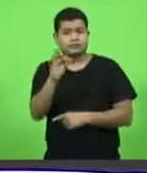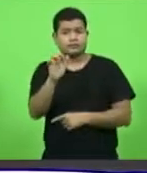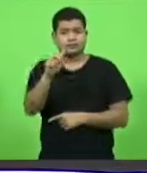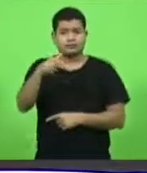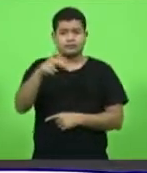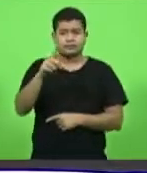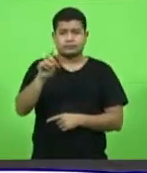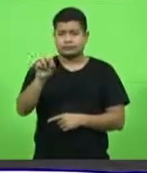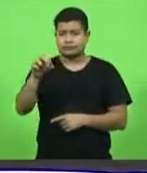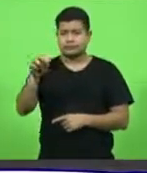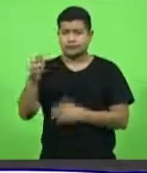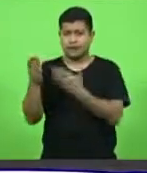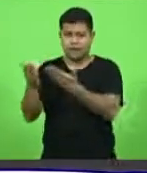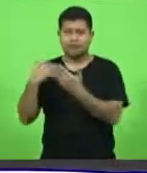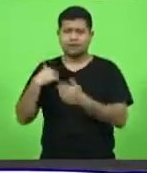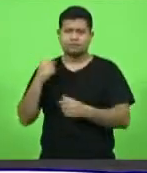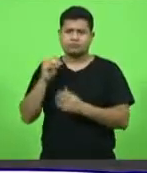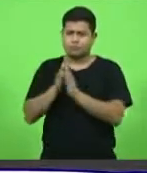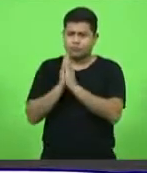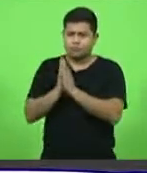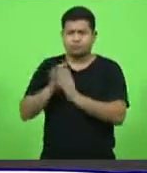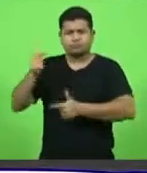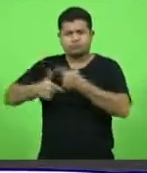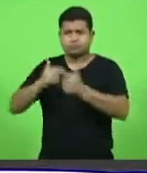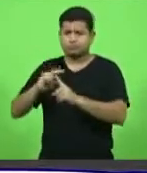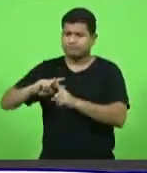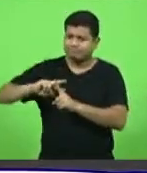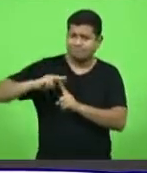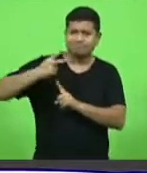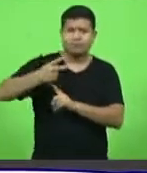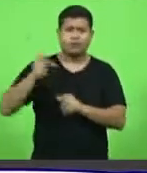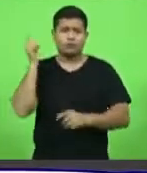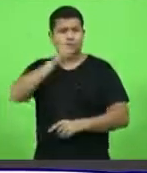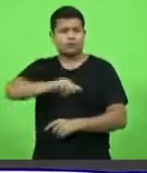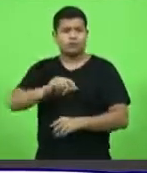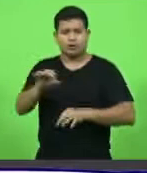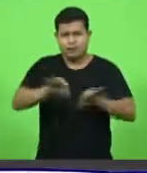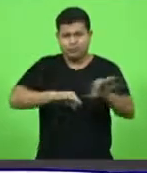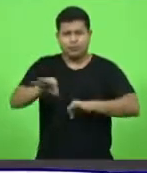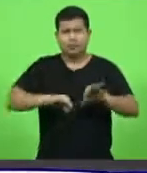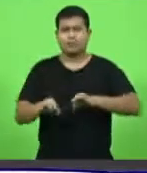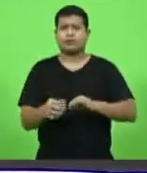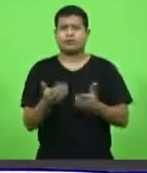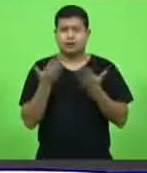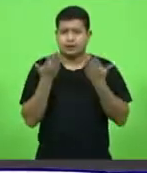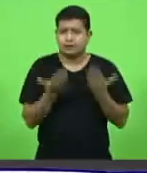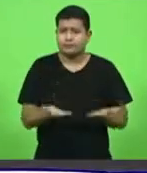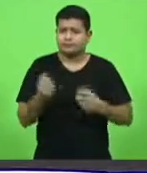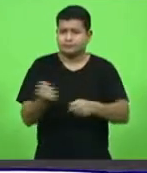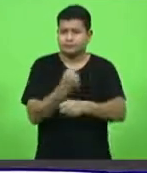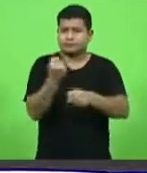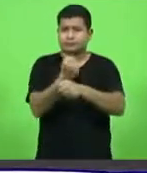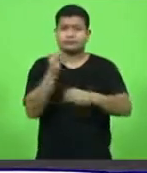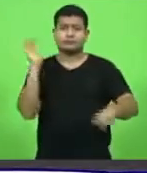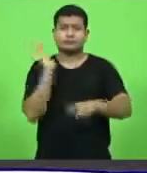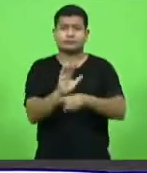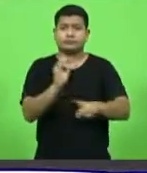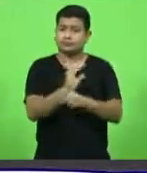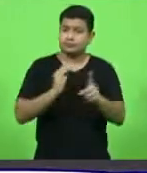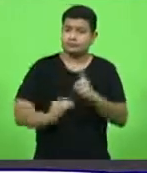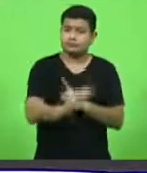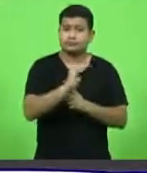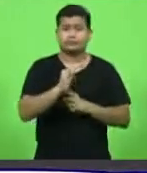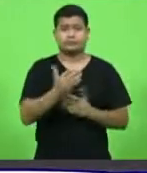suas energias para que esta obra venha estar Had e não da comunidade né Ignez e